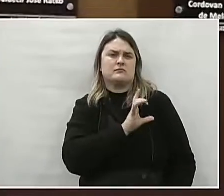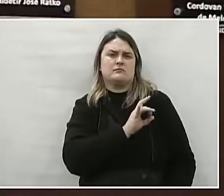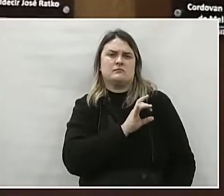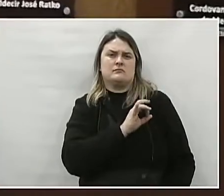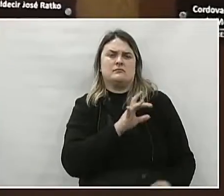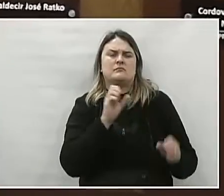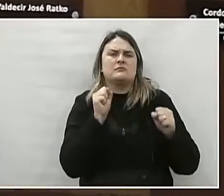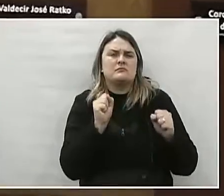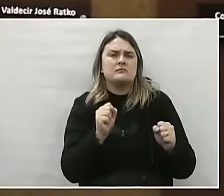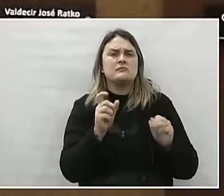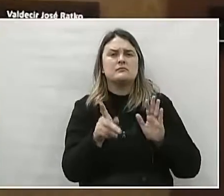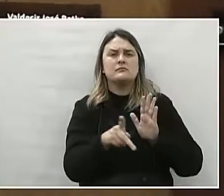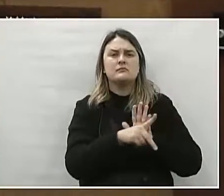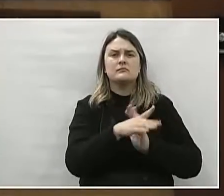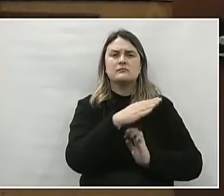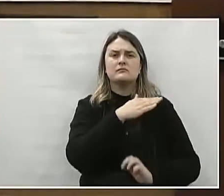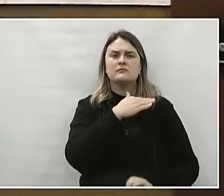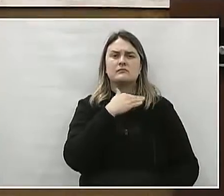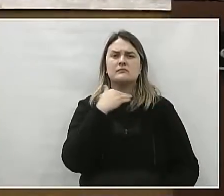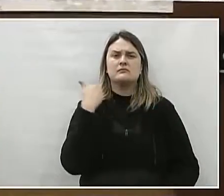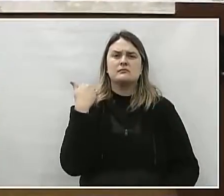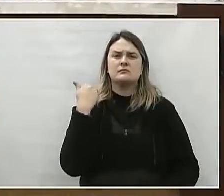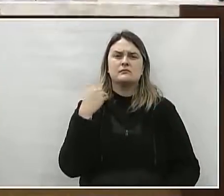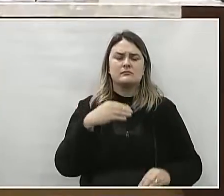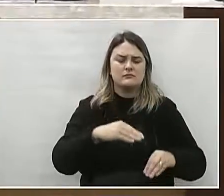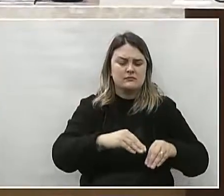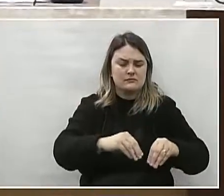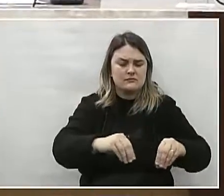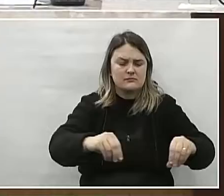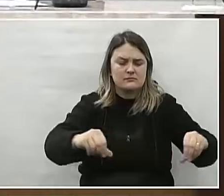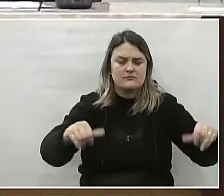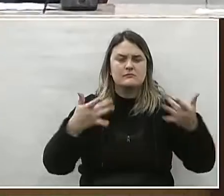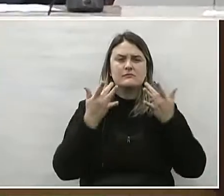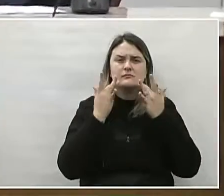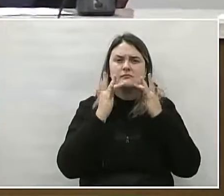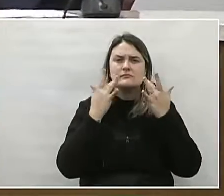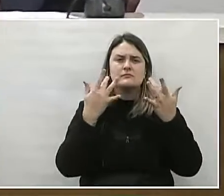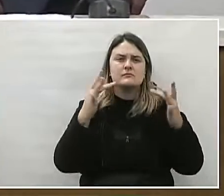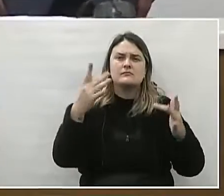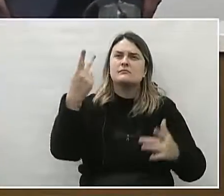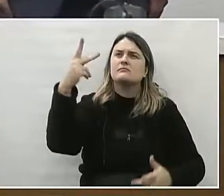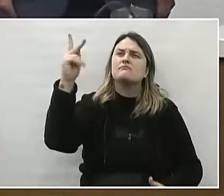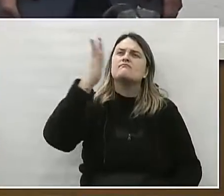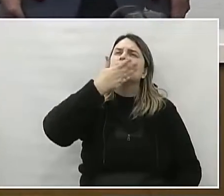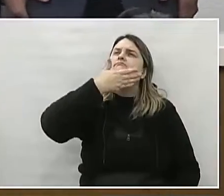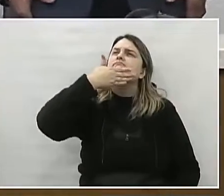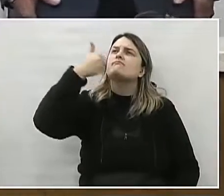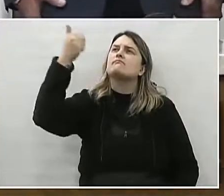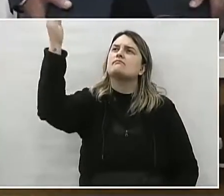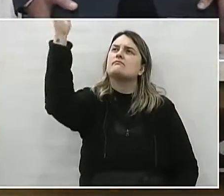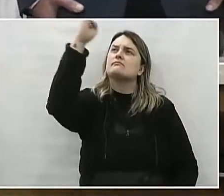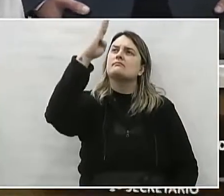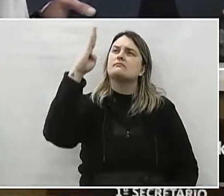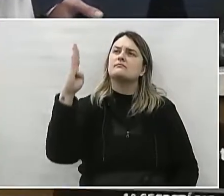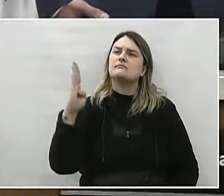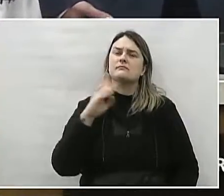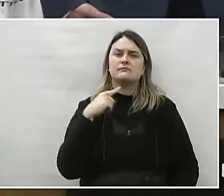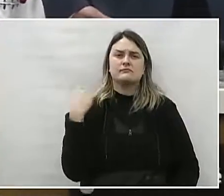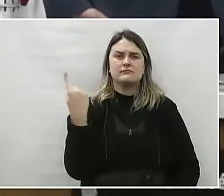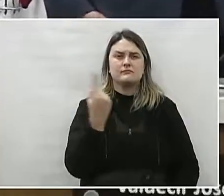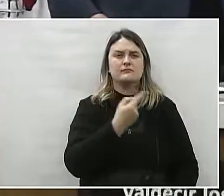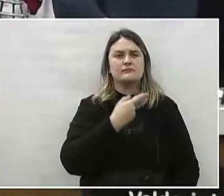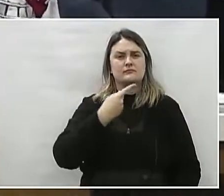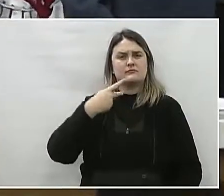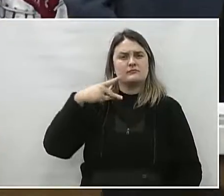Nem tem ninguém que adora a própria morte, terá adorada. Entre outras mil, és do Brasil, ó pátria